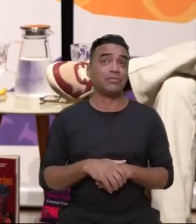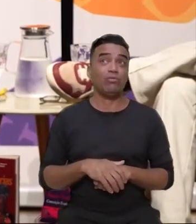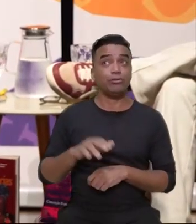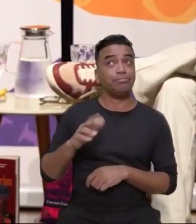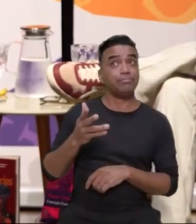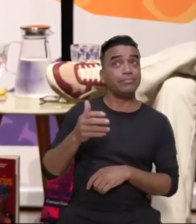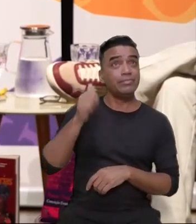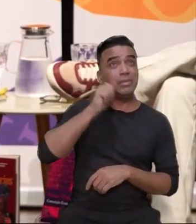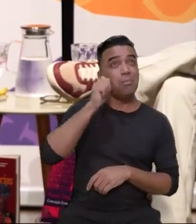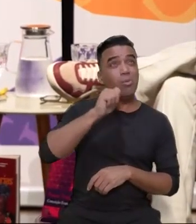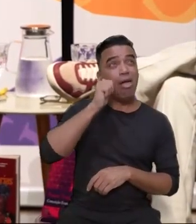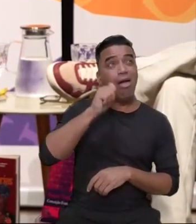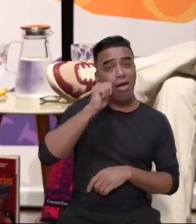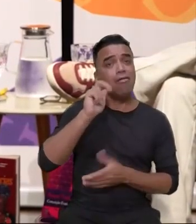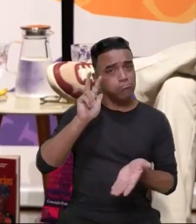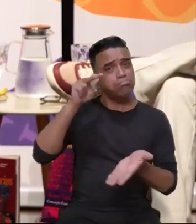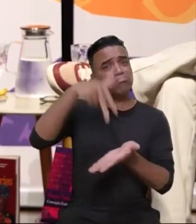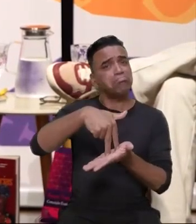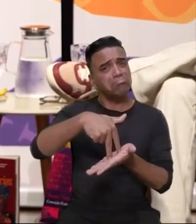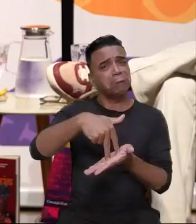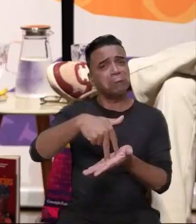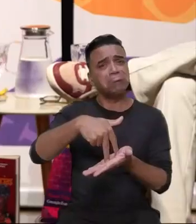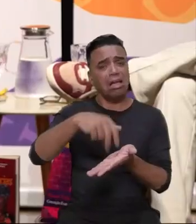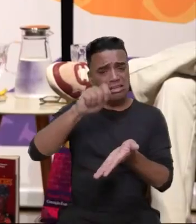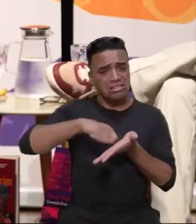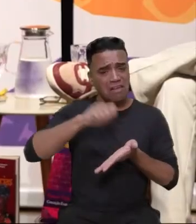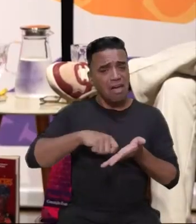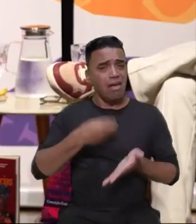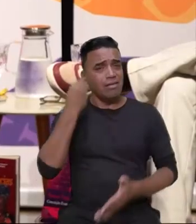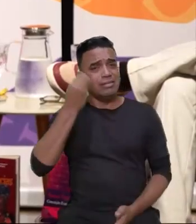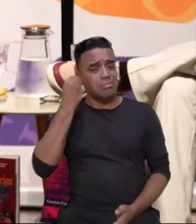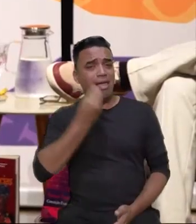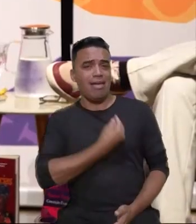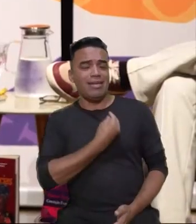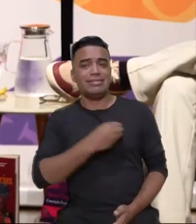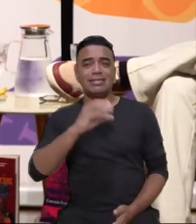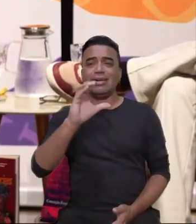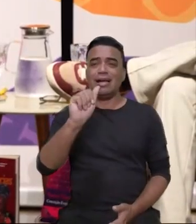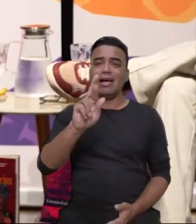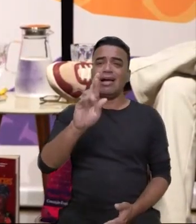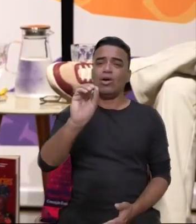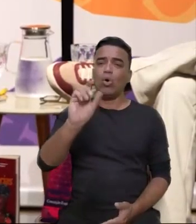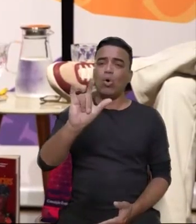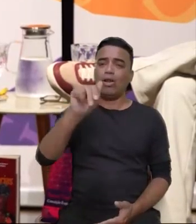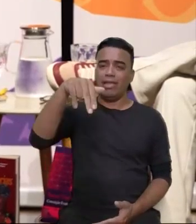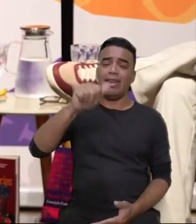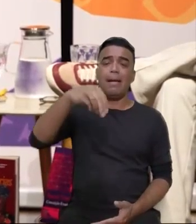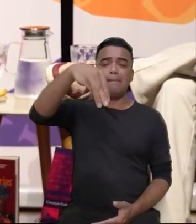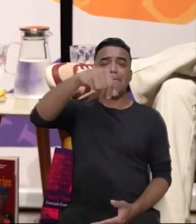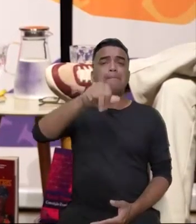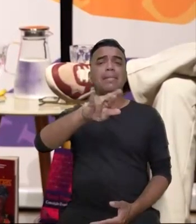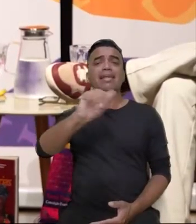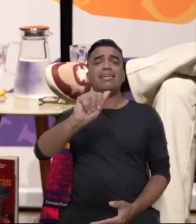uma mulher que exerceu muito bem essa escrevivência, foi Carolina Maria de Jesus. Carolina Maria